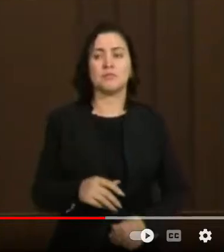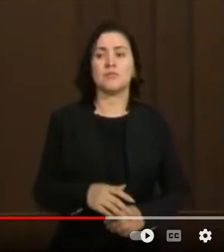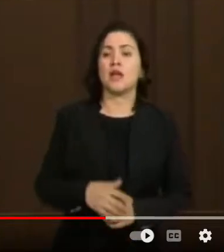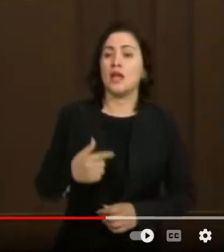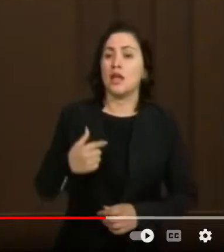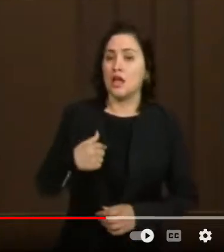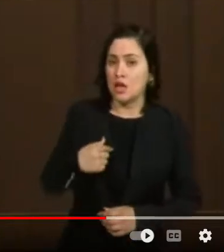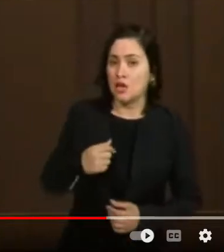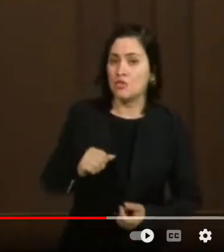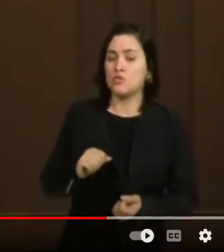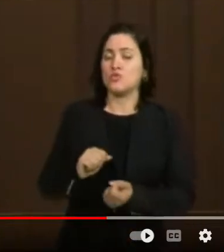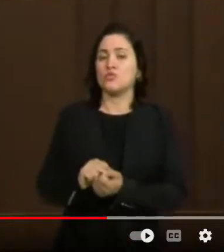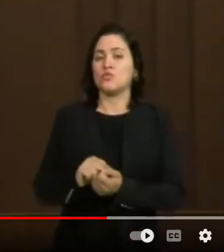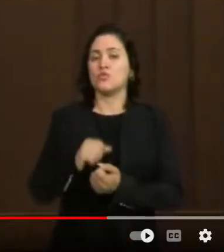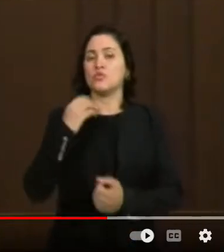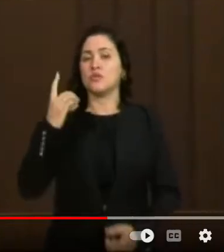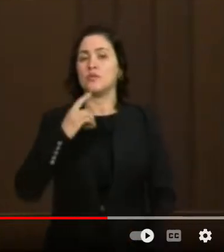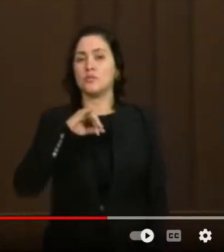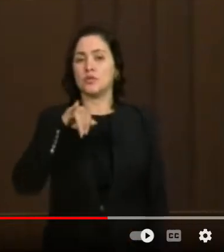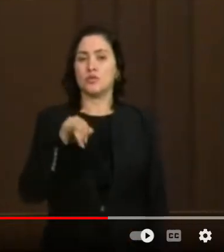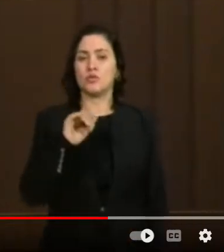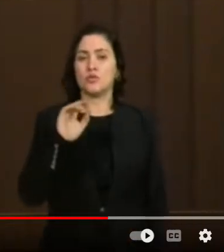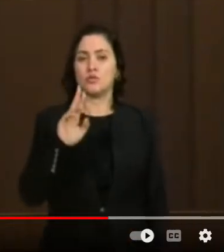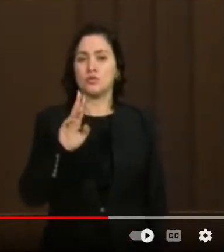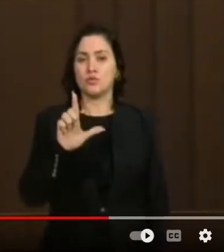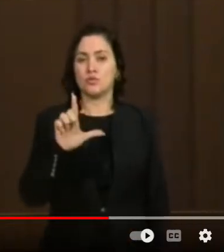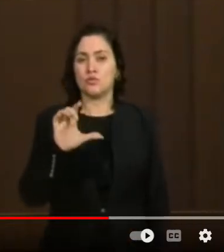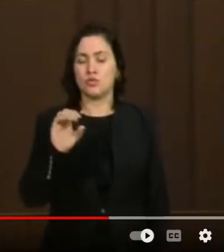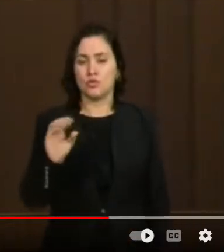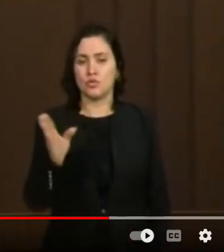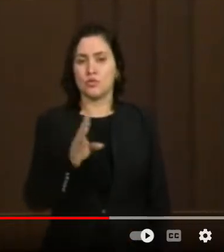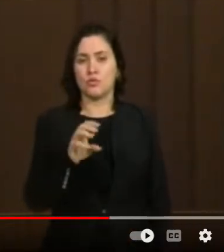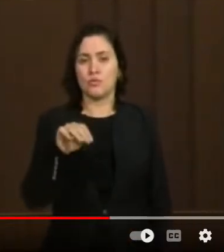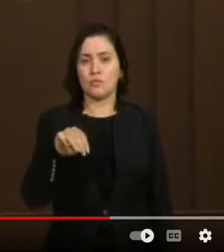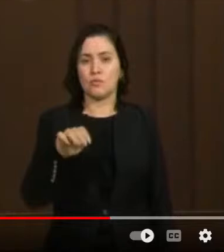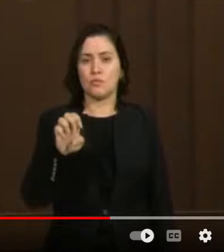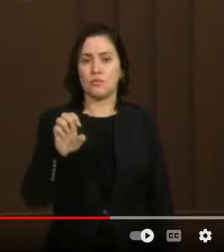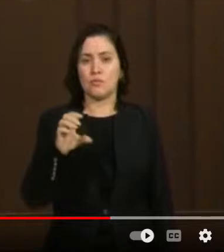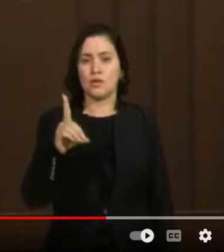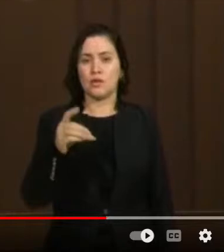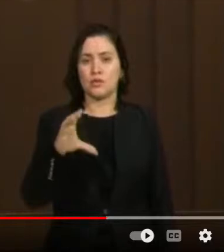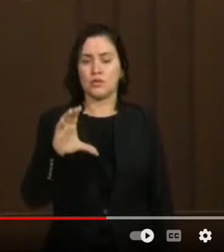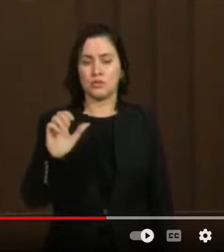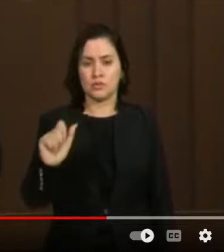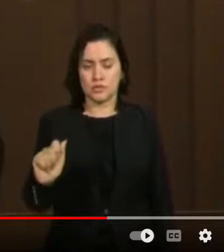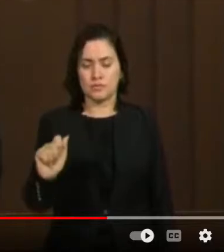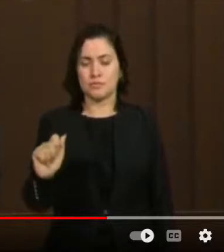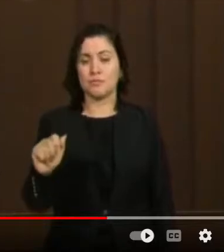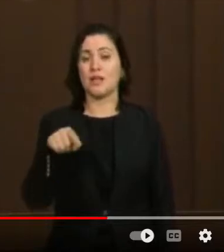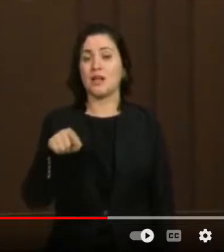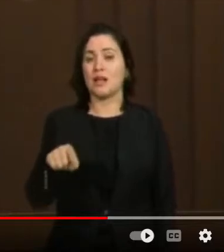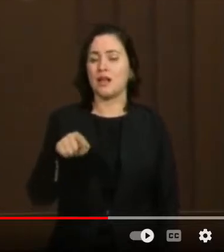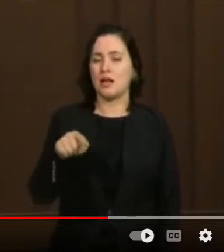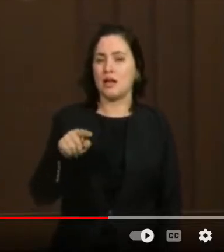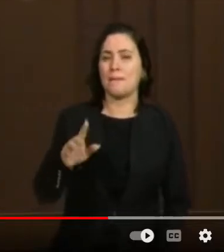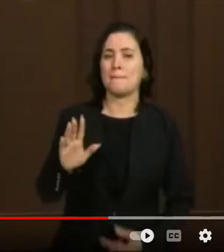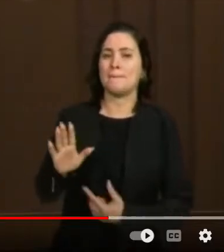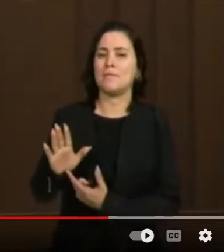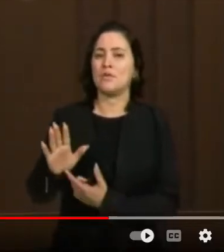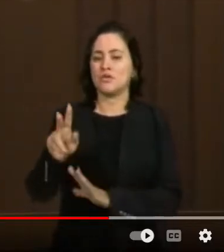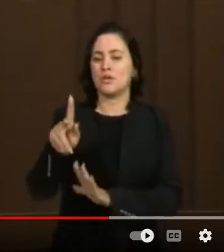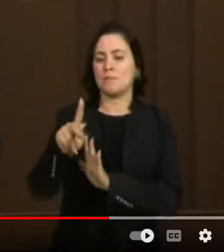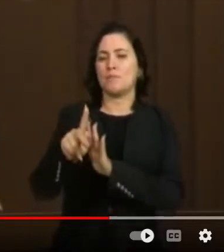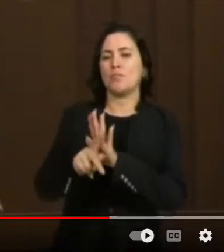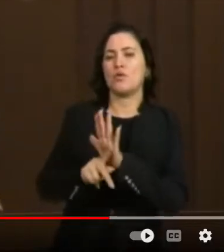com o presidente Clóvis Paes, aonde foi apresentado o projeto dos diques da Baixada Maranhense, que